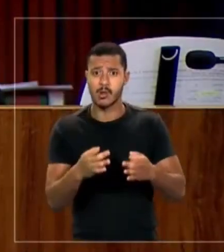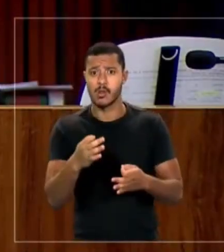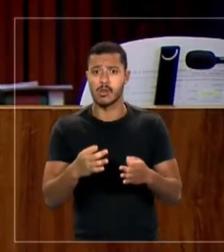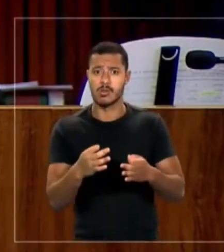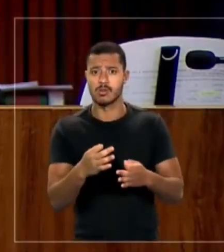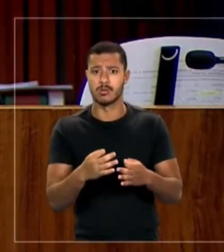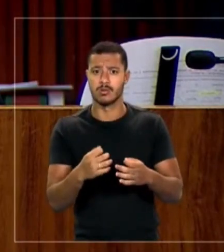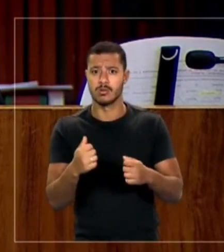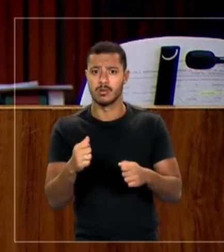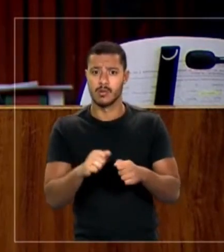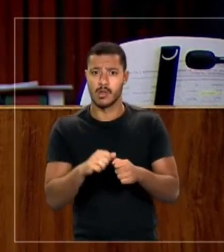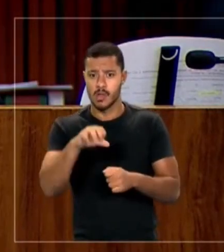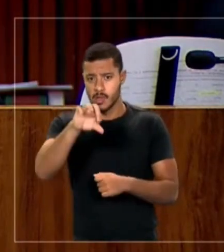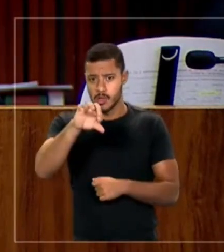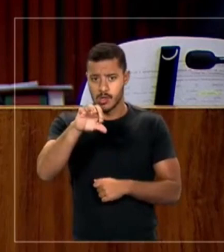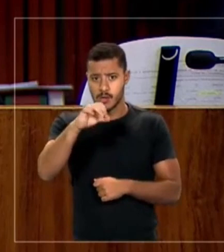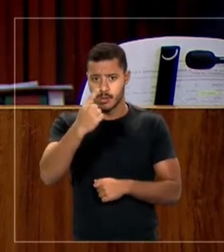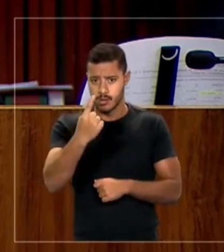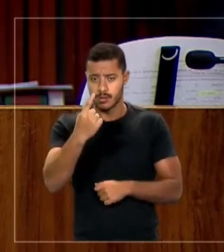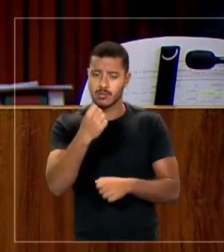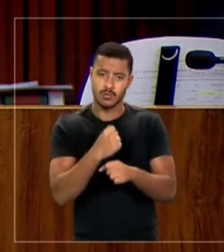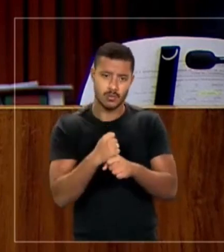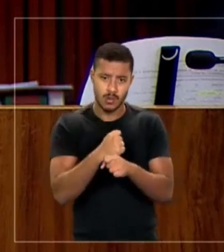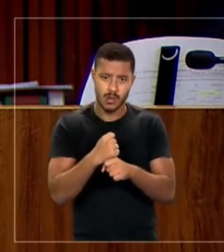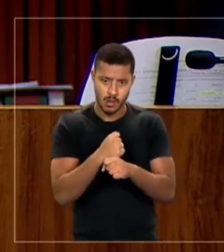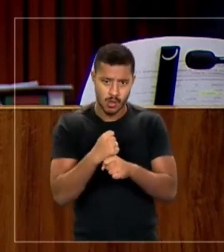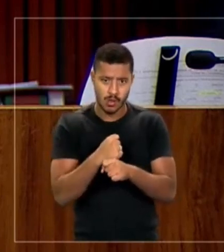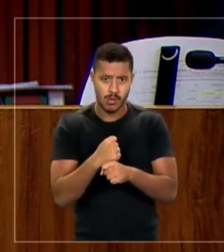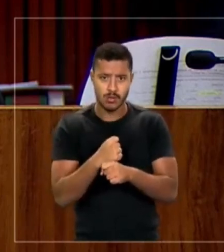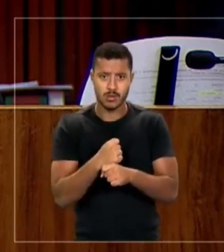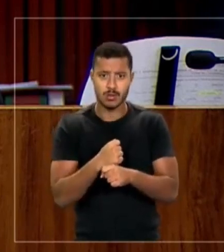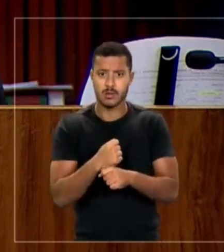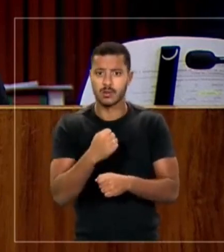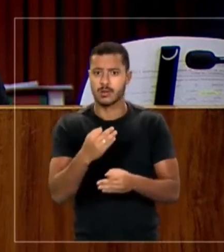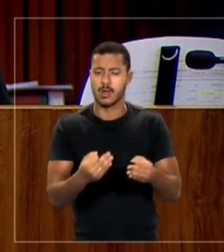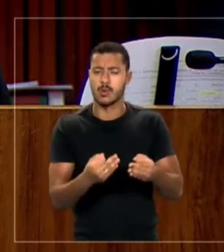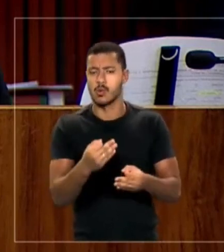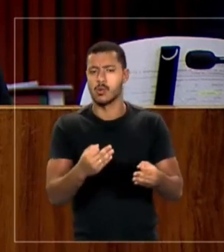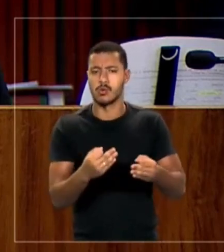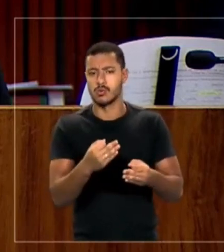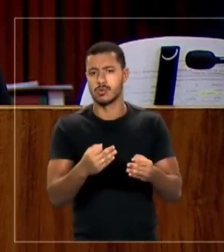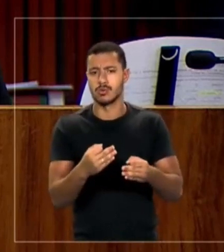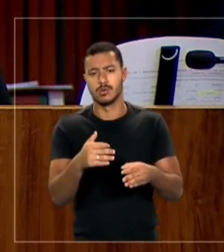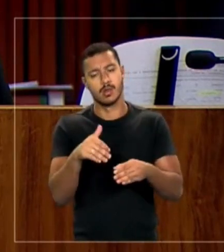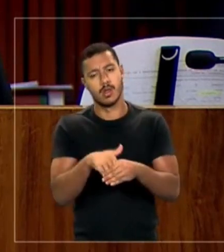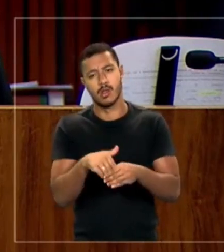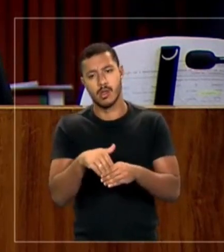Eleitoral completará 91 anos, 91 anos da Justiça Eleitoral. criada pelo